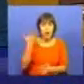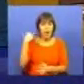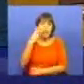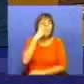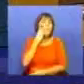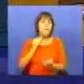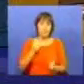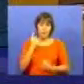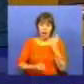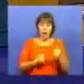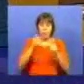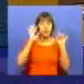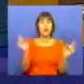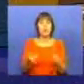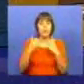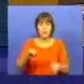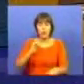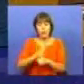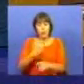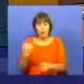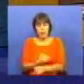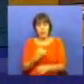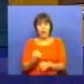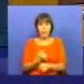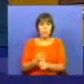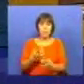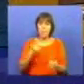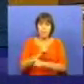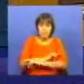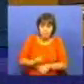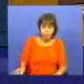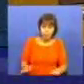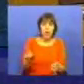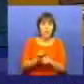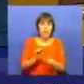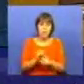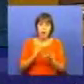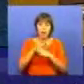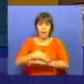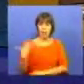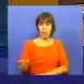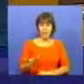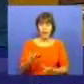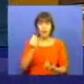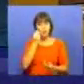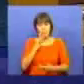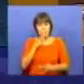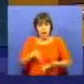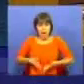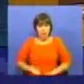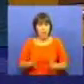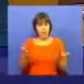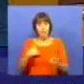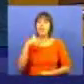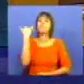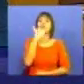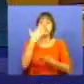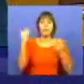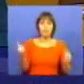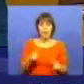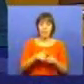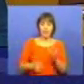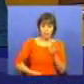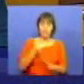uma vergonha que algumas professoras e outras trabalhadoras fossem impedidas de aceder aos direitos da maternidade. Ficamos felizes por